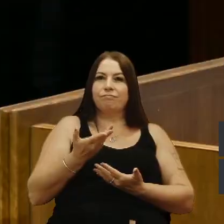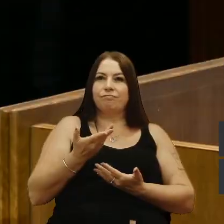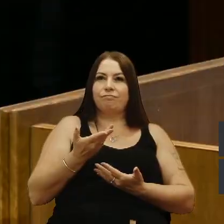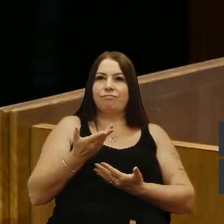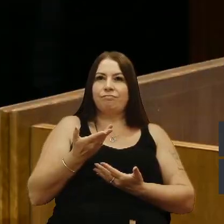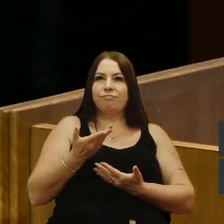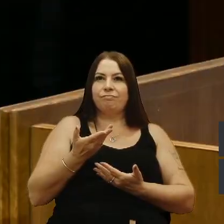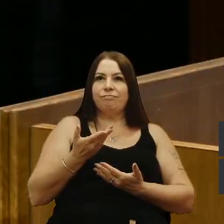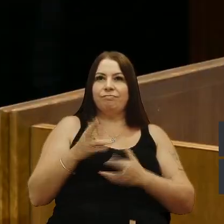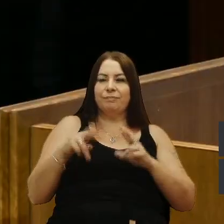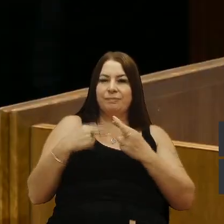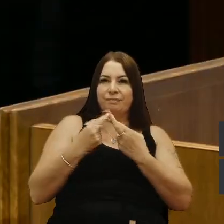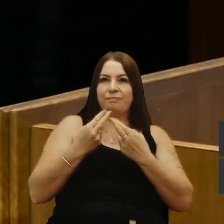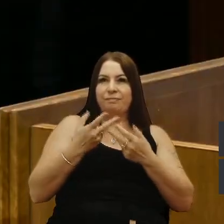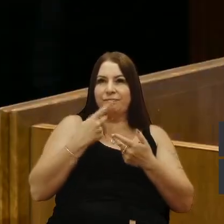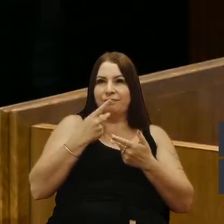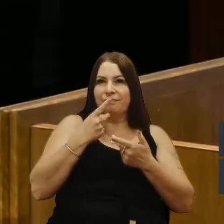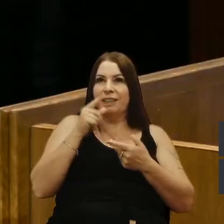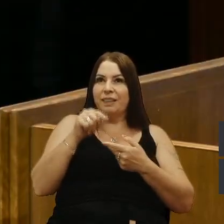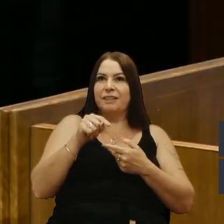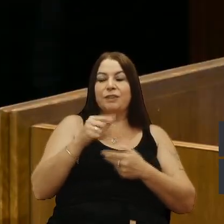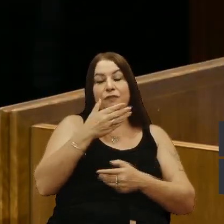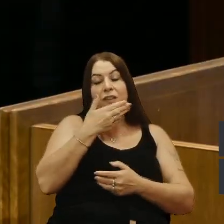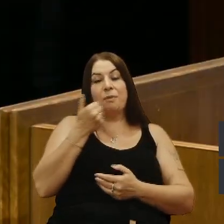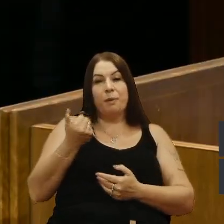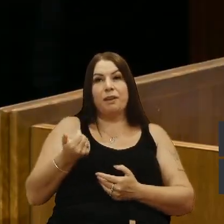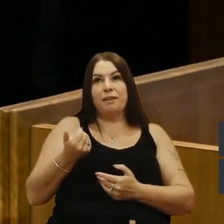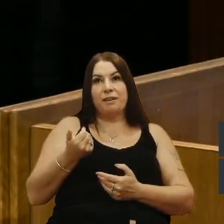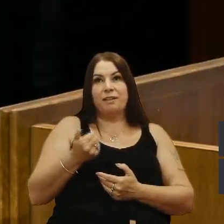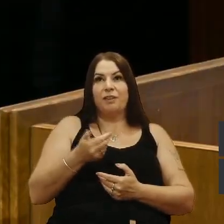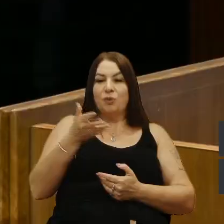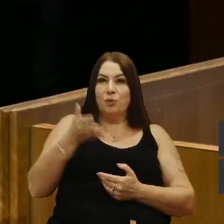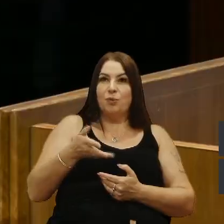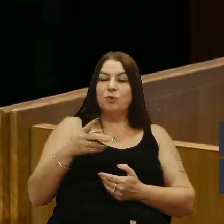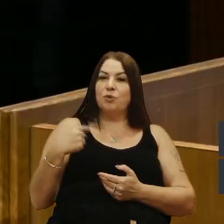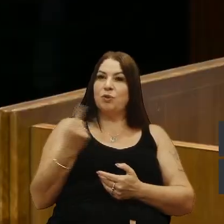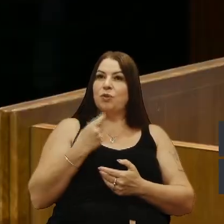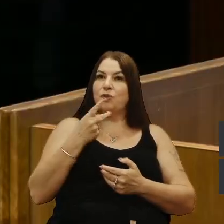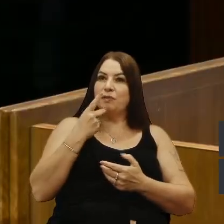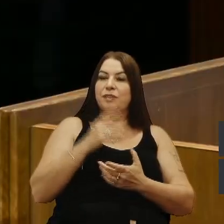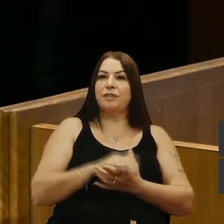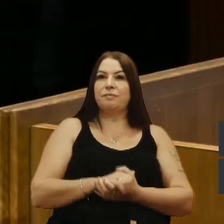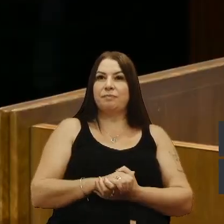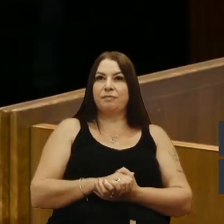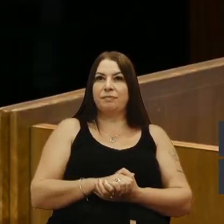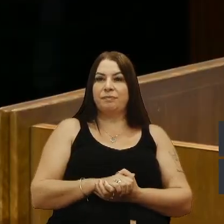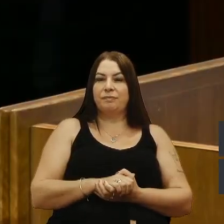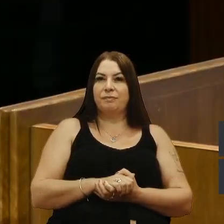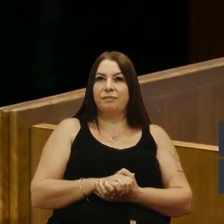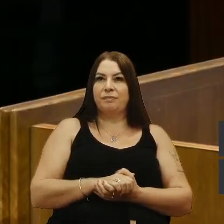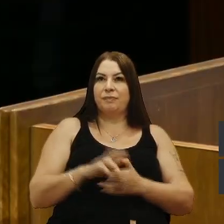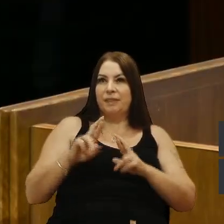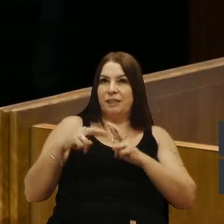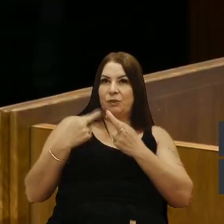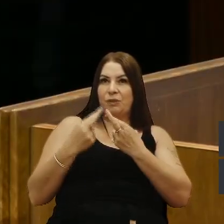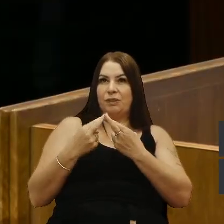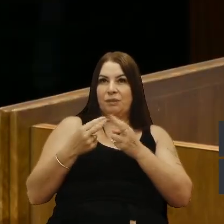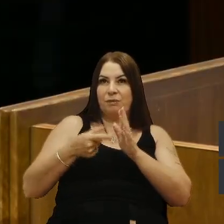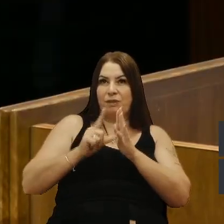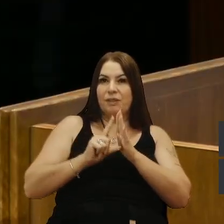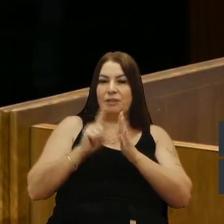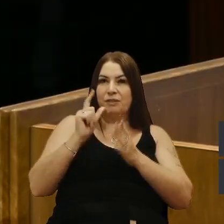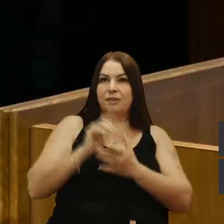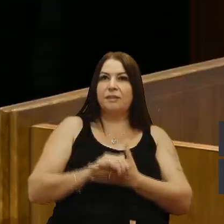para o grande expediente para falar, mas é isso que vale a pena. Hoje nós falávamos na nossa reunião que tivemos lá em